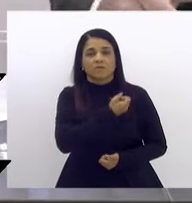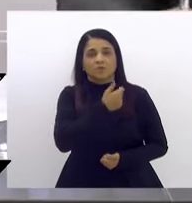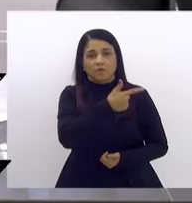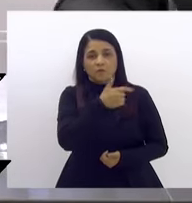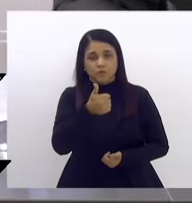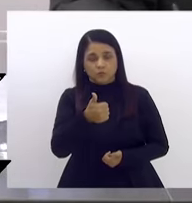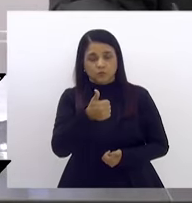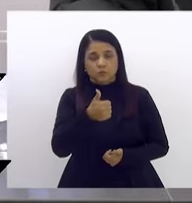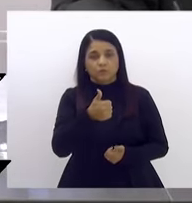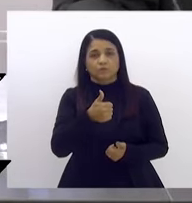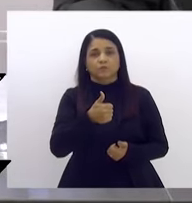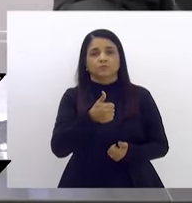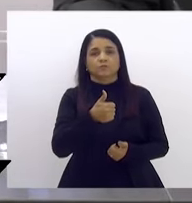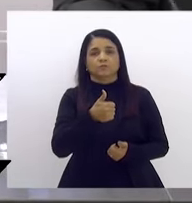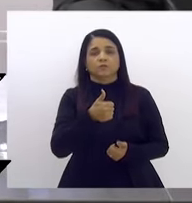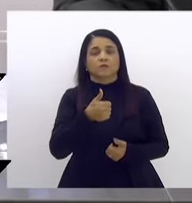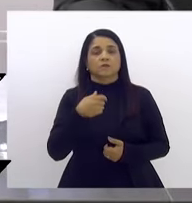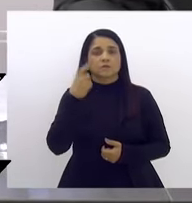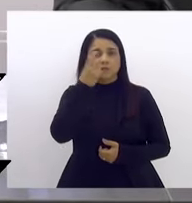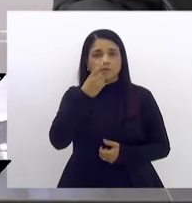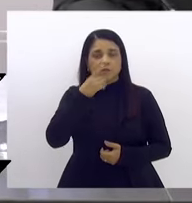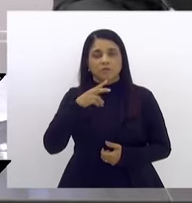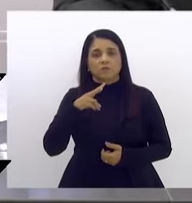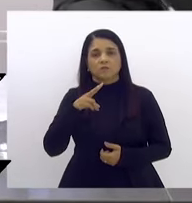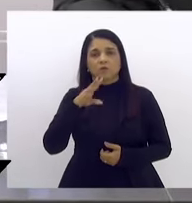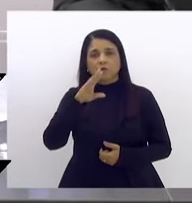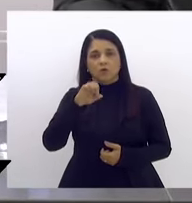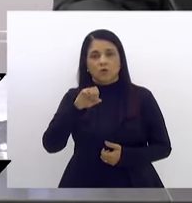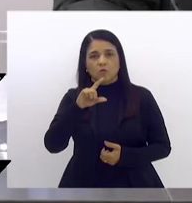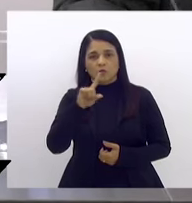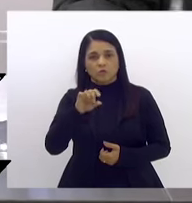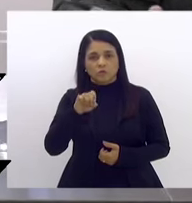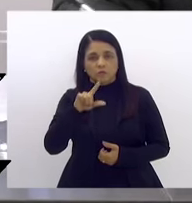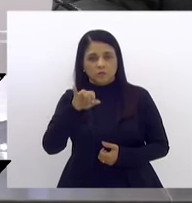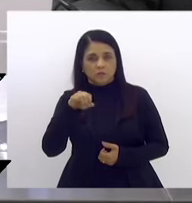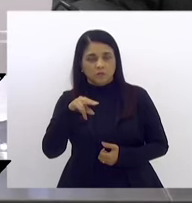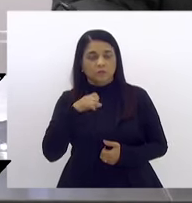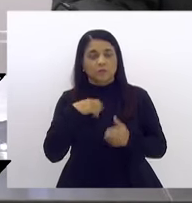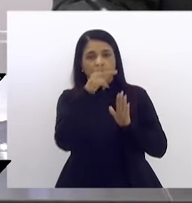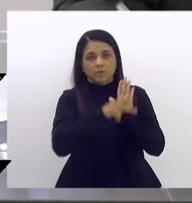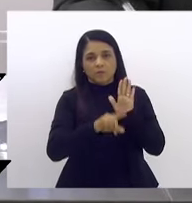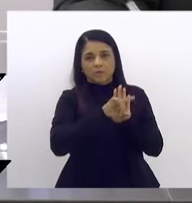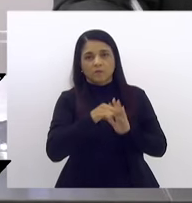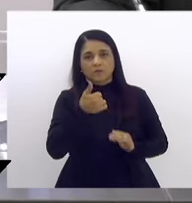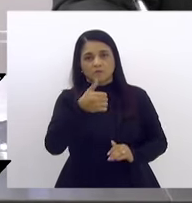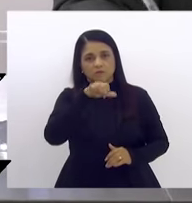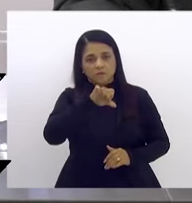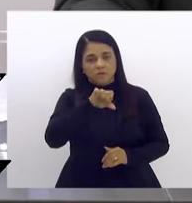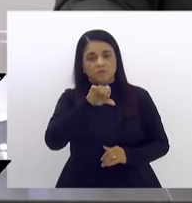também Deputado Vinícios cozolino é o projeto de lei número 1984/2020